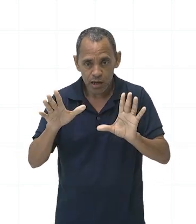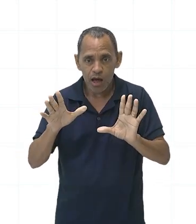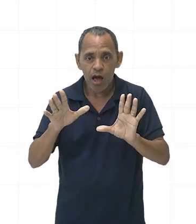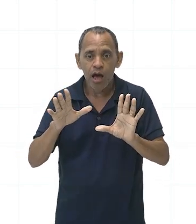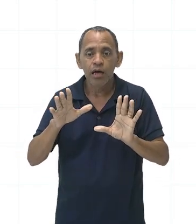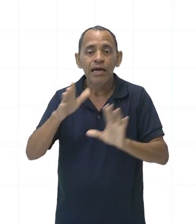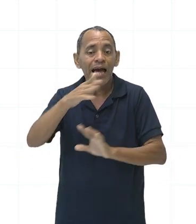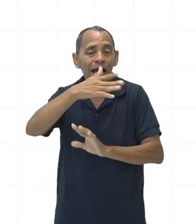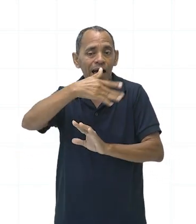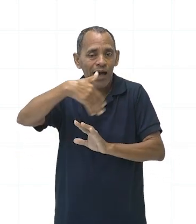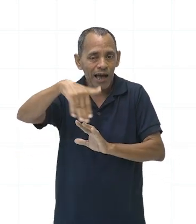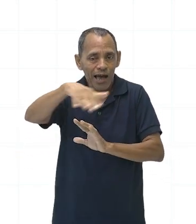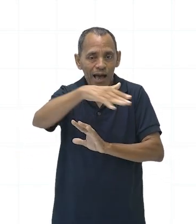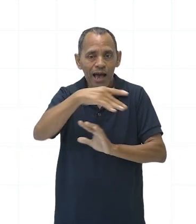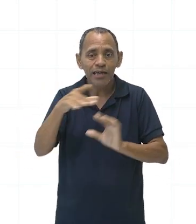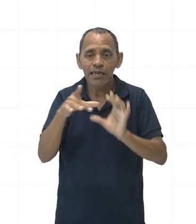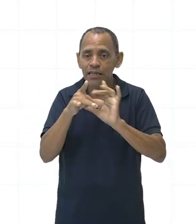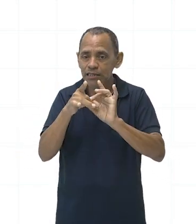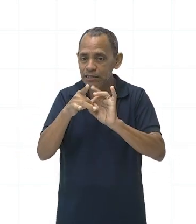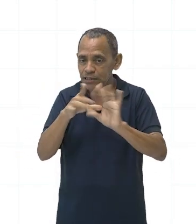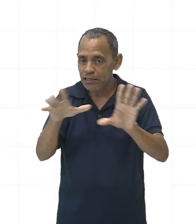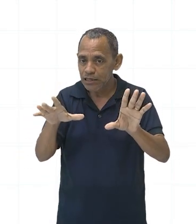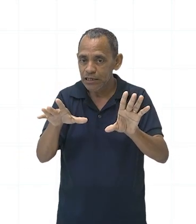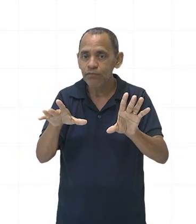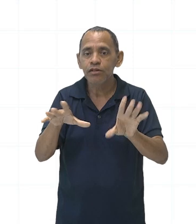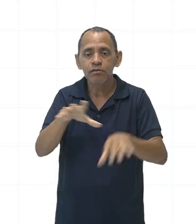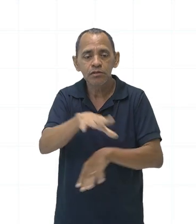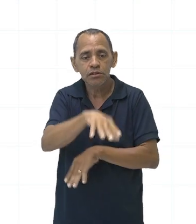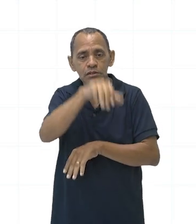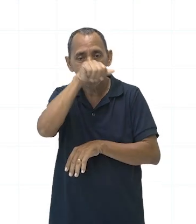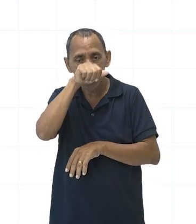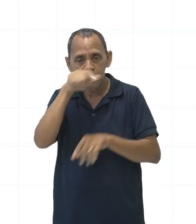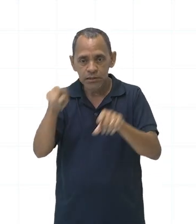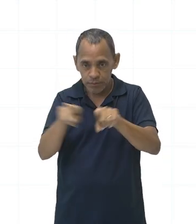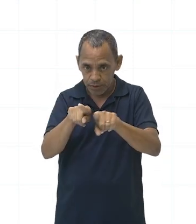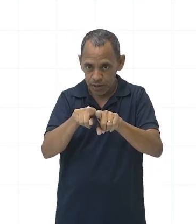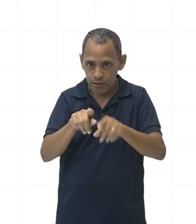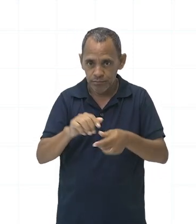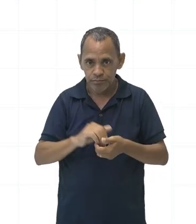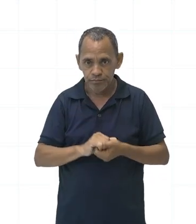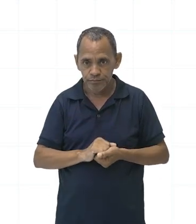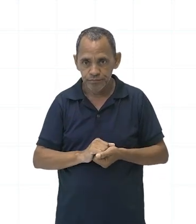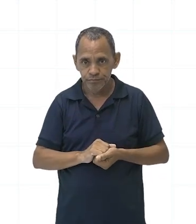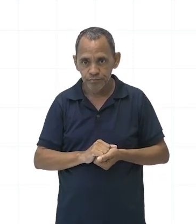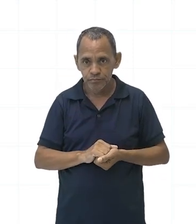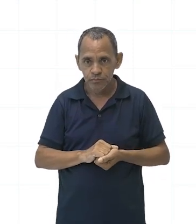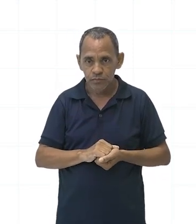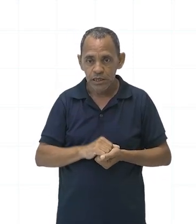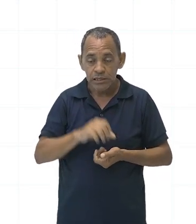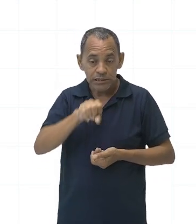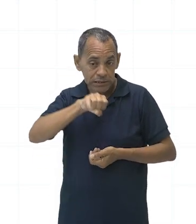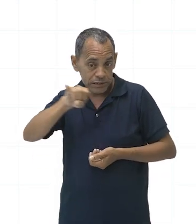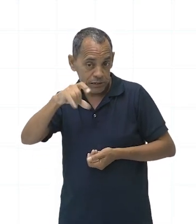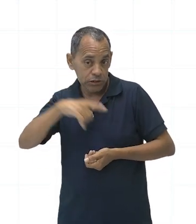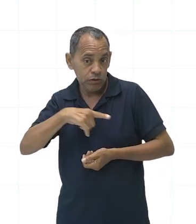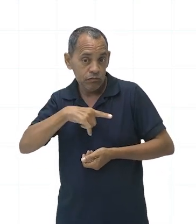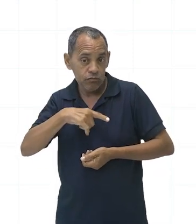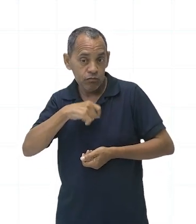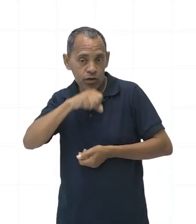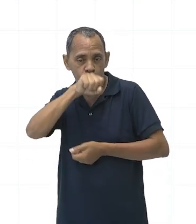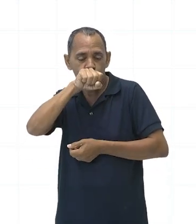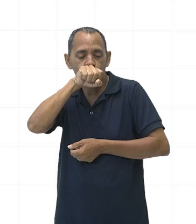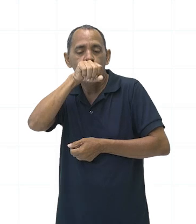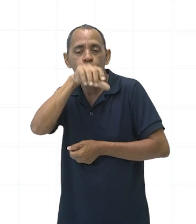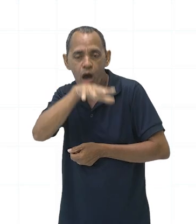ambiente arejado, tá? Outros passos. Se houver vômito, você vai lateralizar